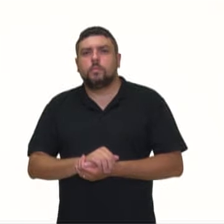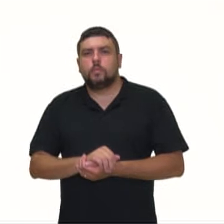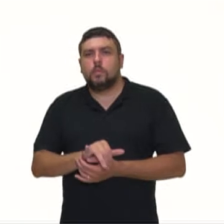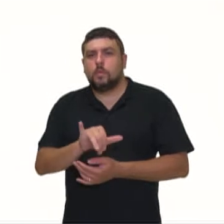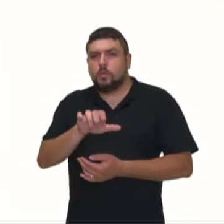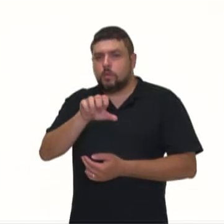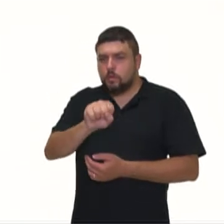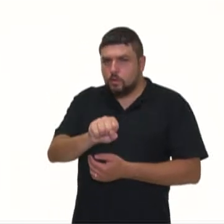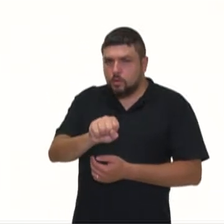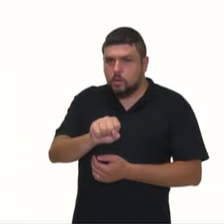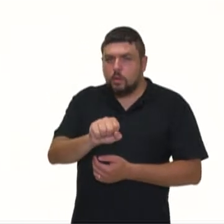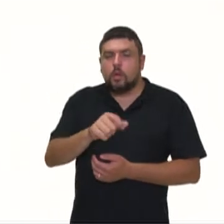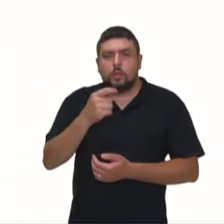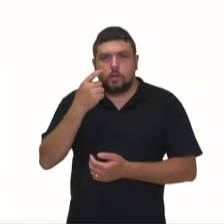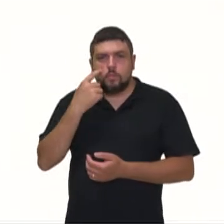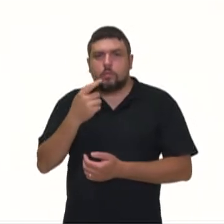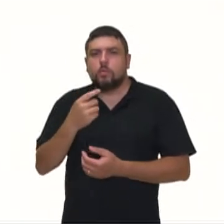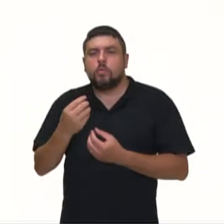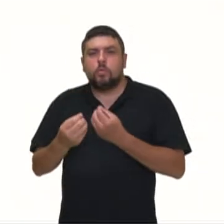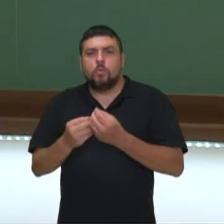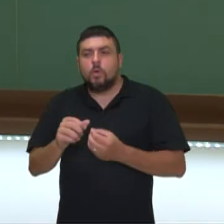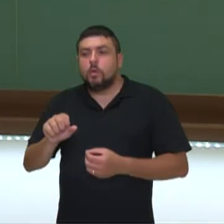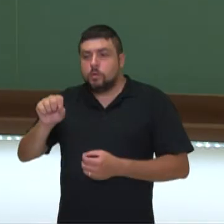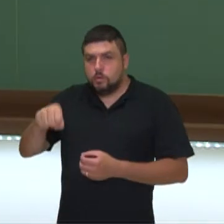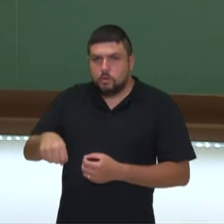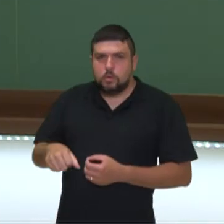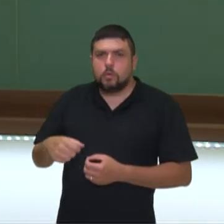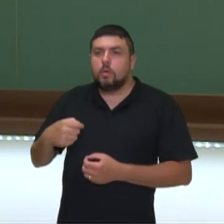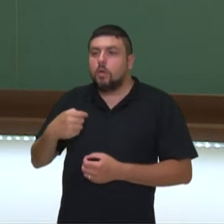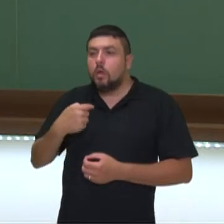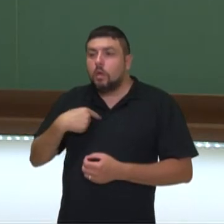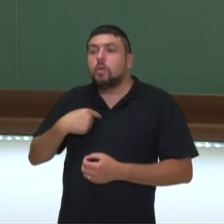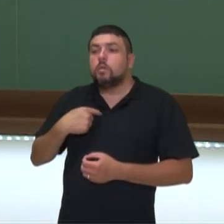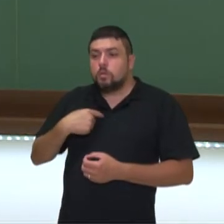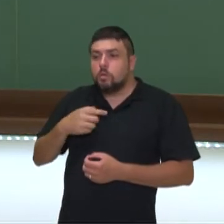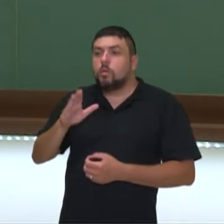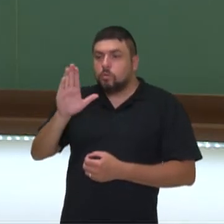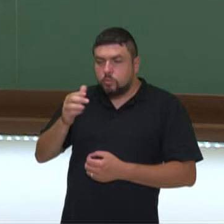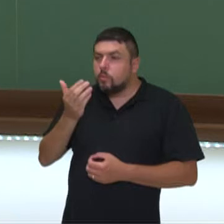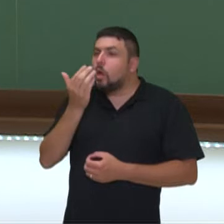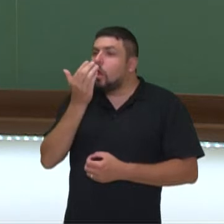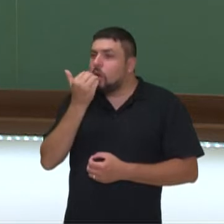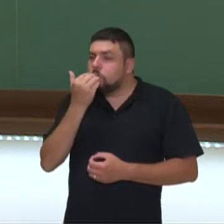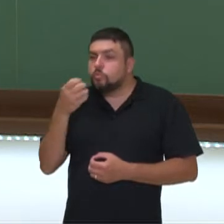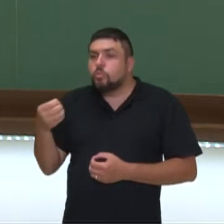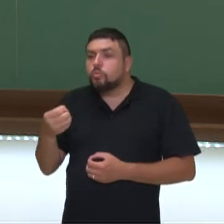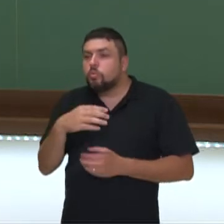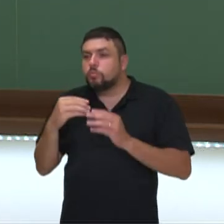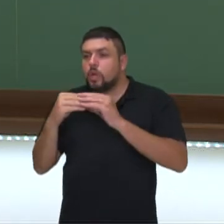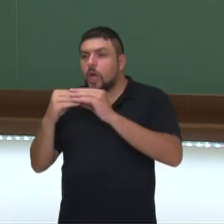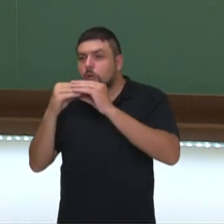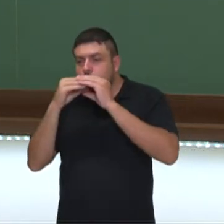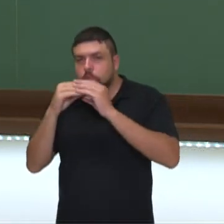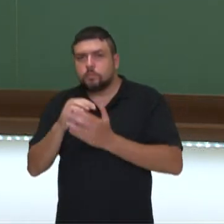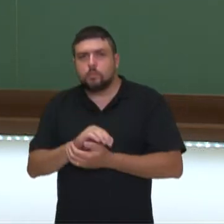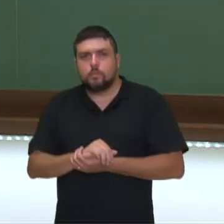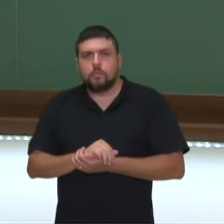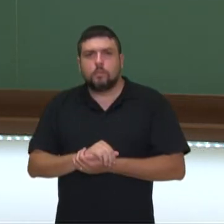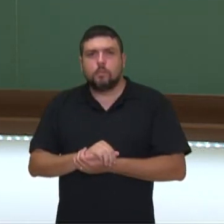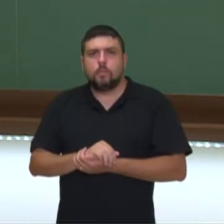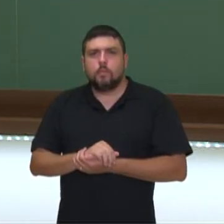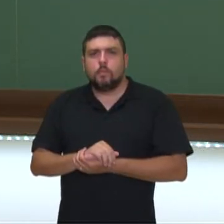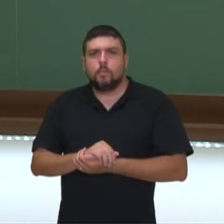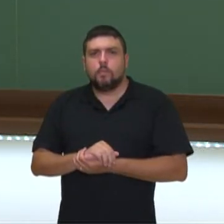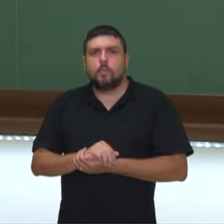eaten that new hamburger. Sim, eu comi aquele novo hambúrguer. Se for negativa, no,